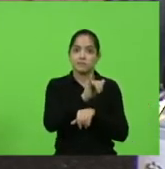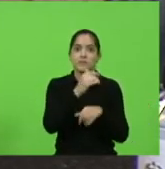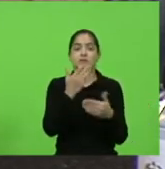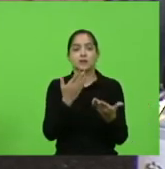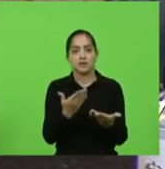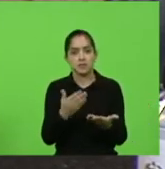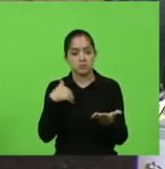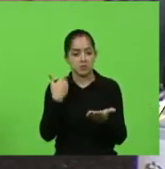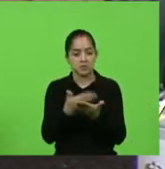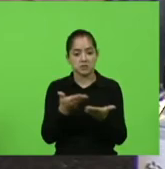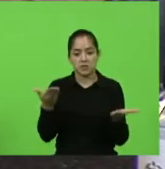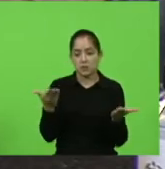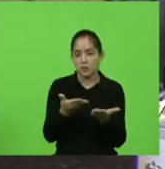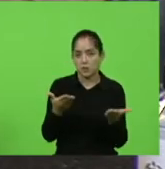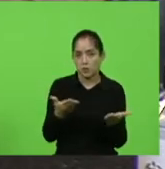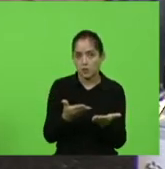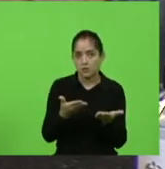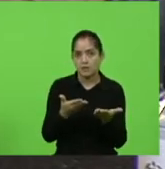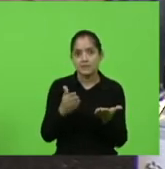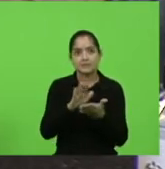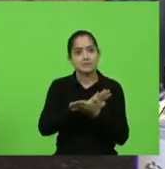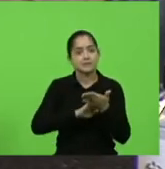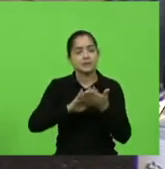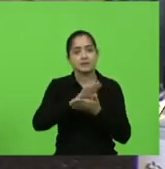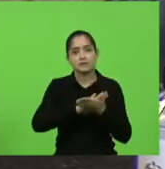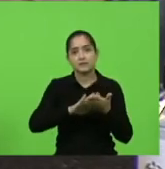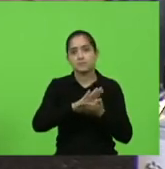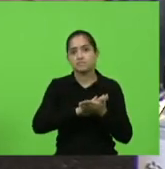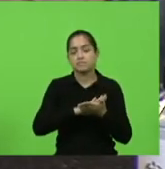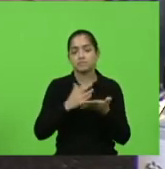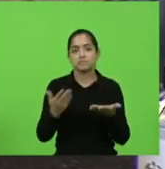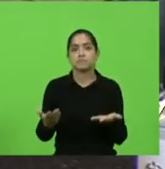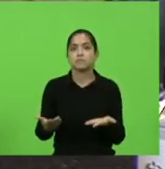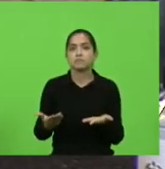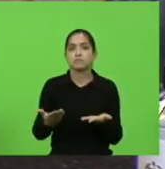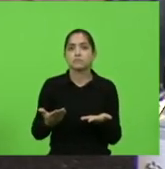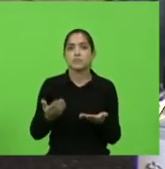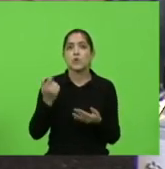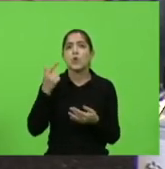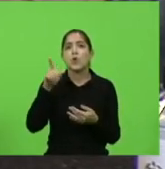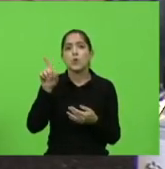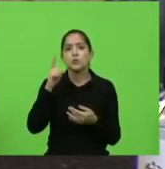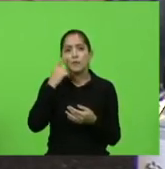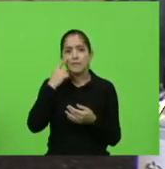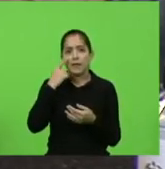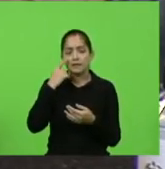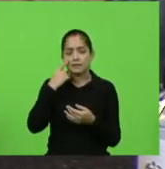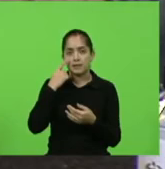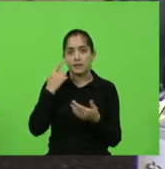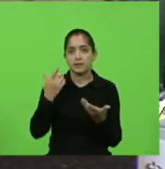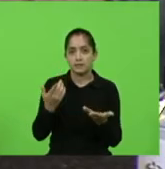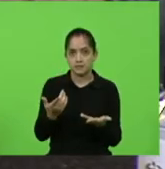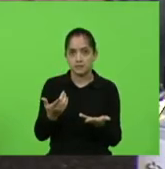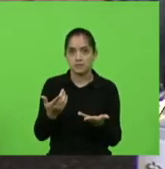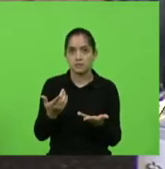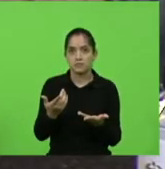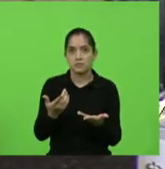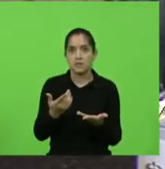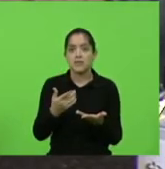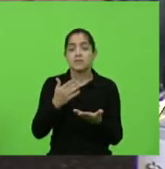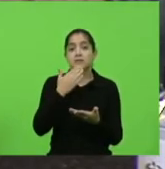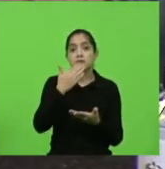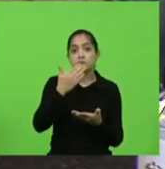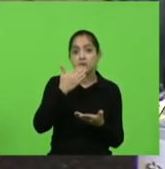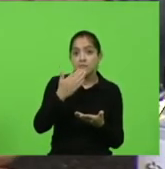até agora não aconteceu nada. Tem uma outra matéria da Geo Medeiros, porque são demandas que